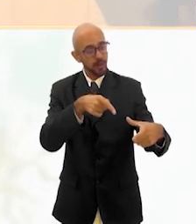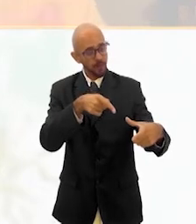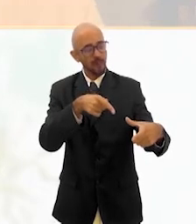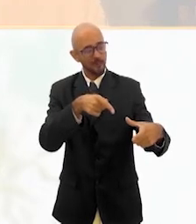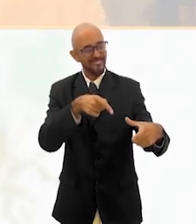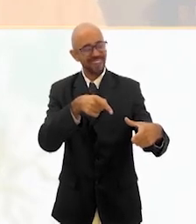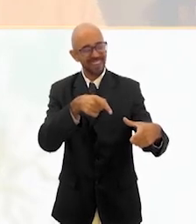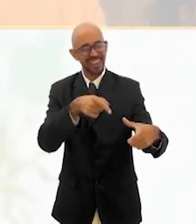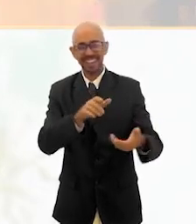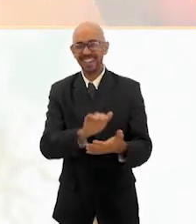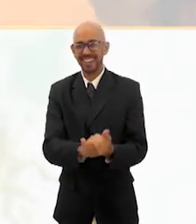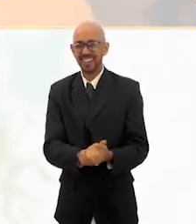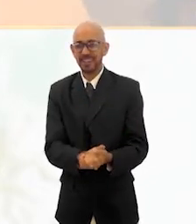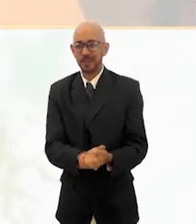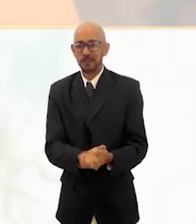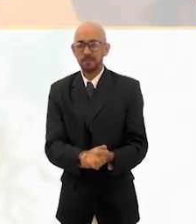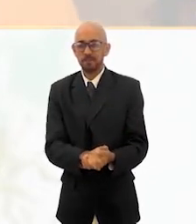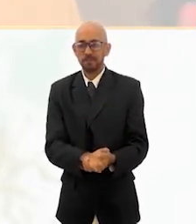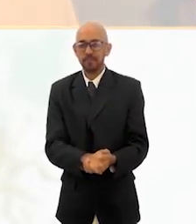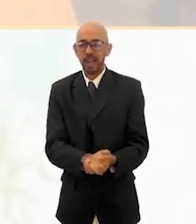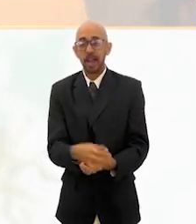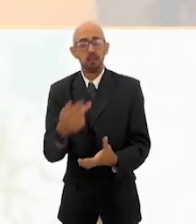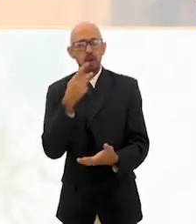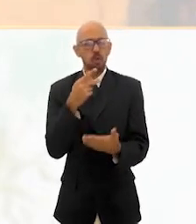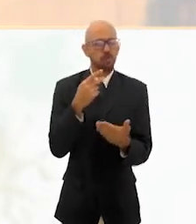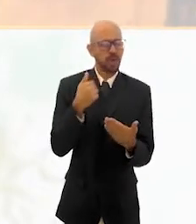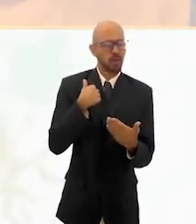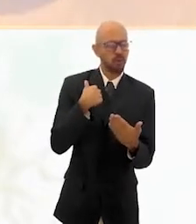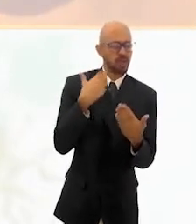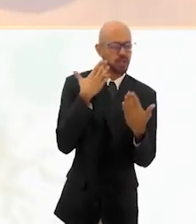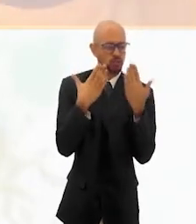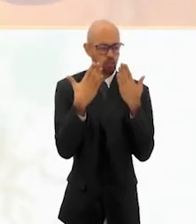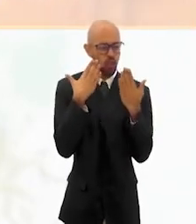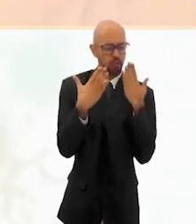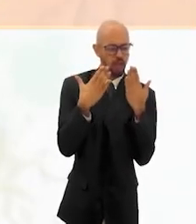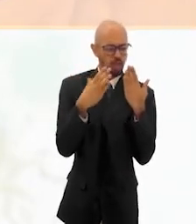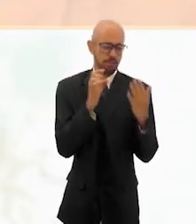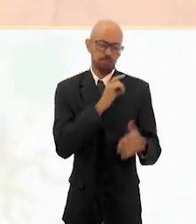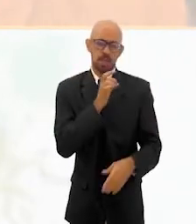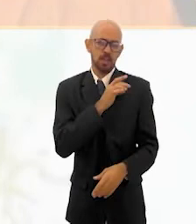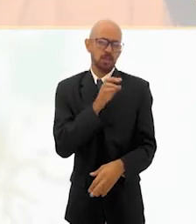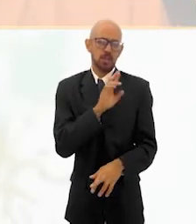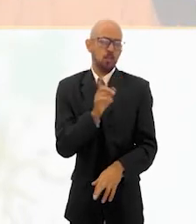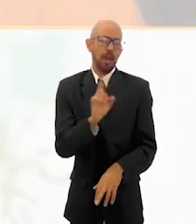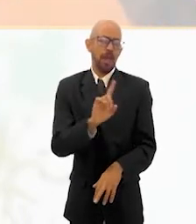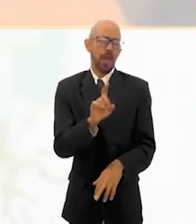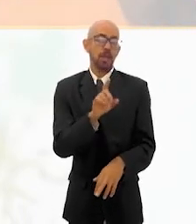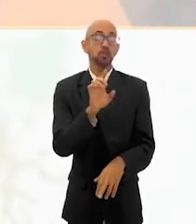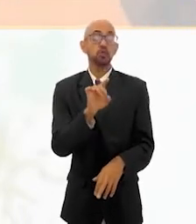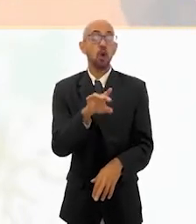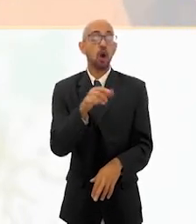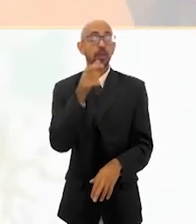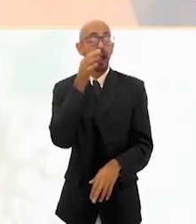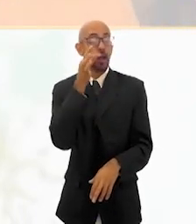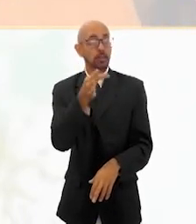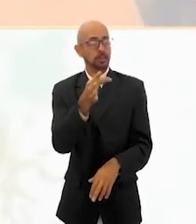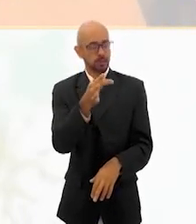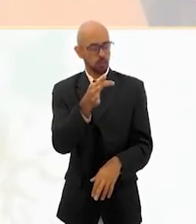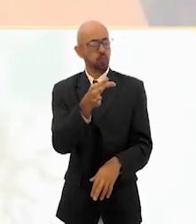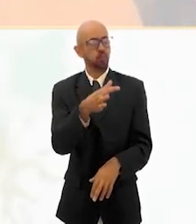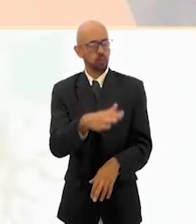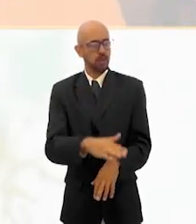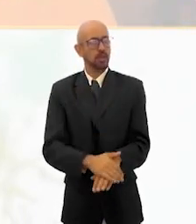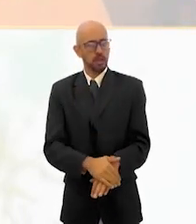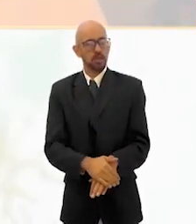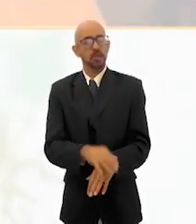né? Isso foi muito importante. Quer dizer, ela não me disse para eu ficar desconfiado com as pessoas, para eu ficar com medo. Ela falou assim: ó, tenha atenção, né? Tenha atenção,